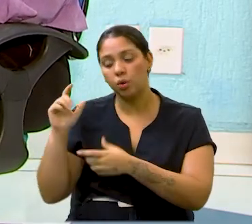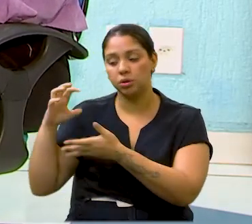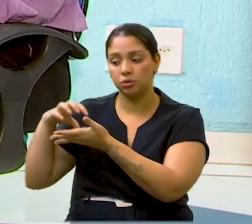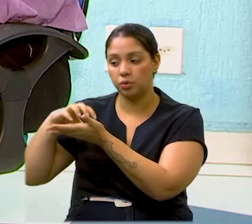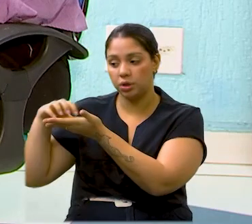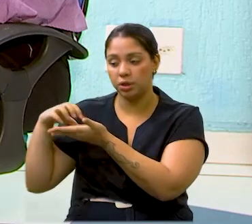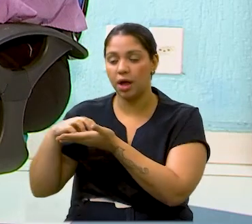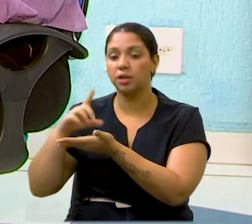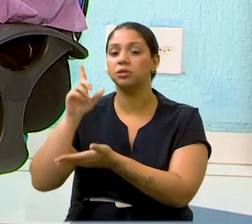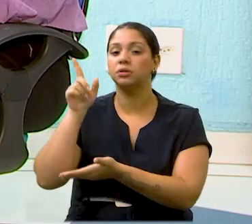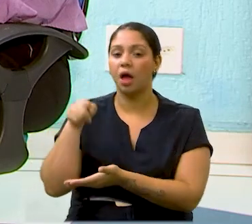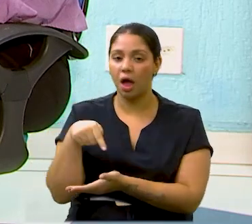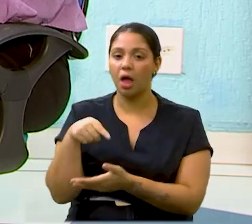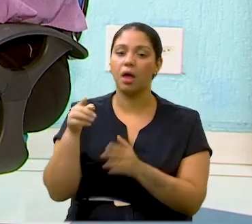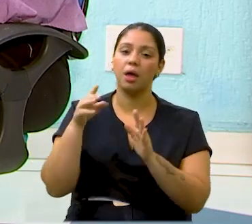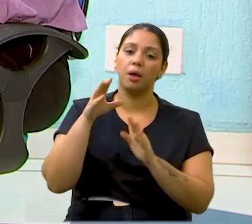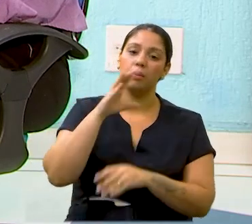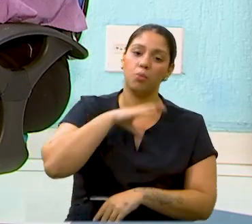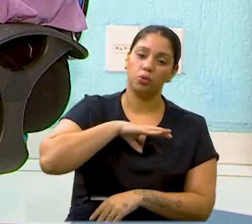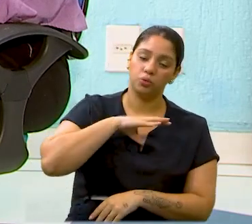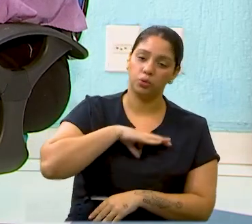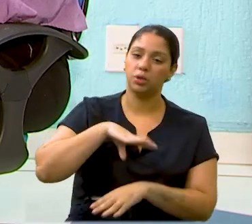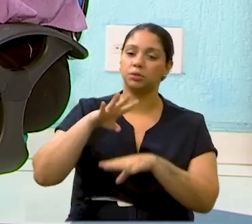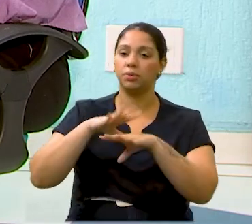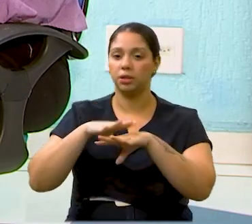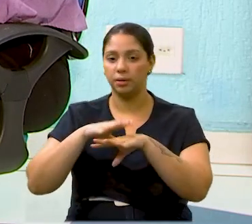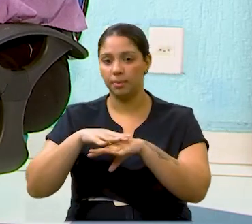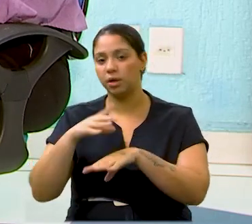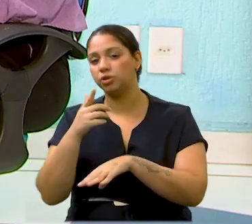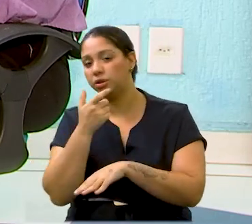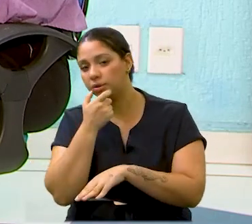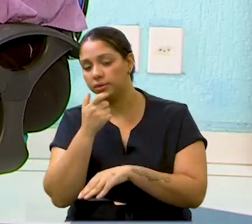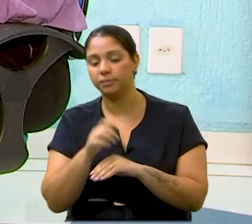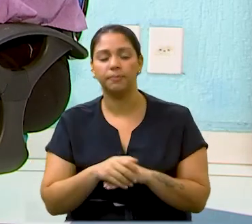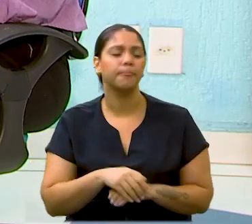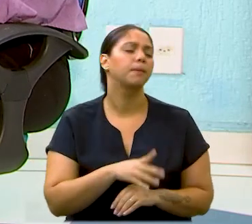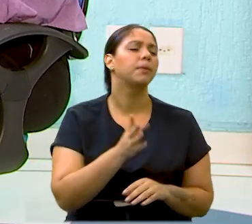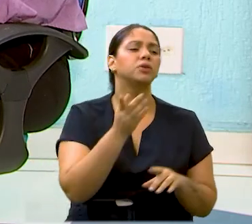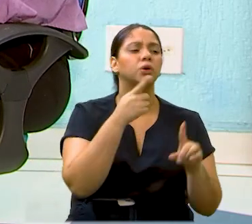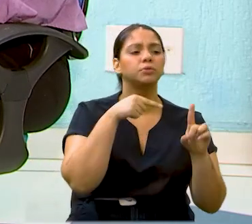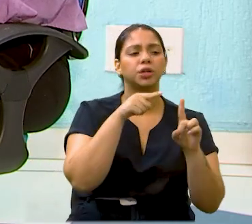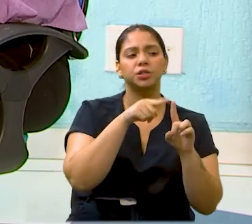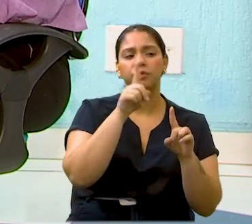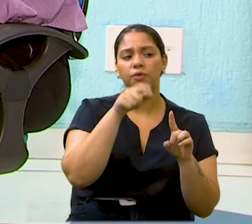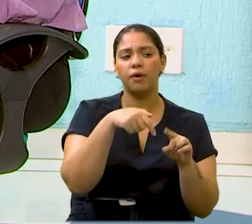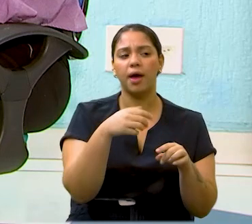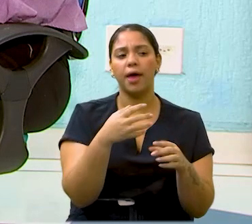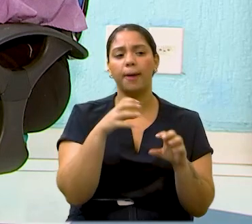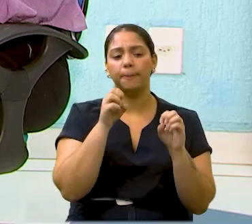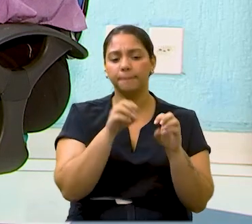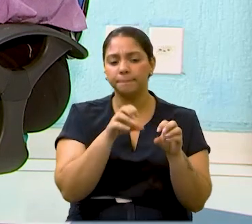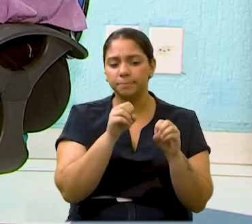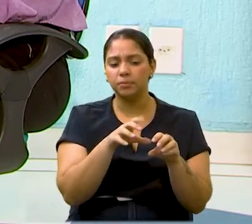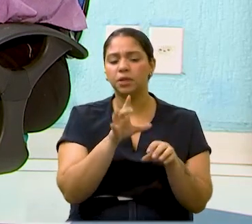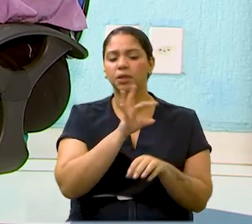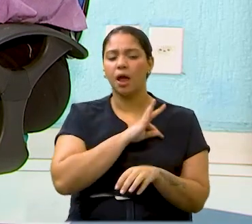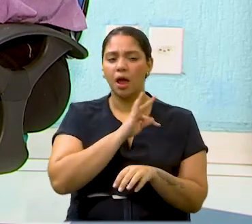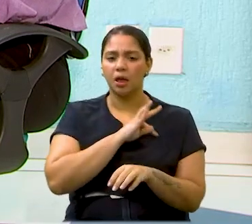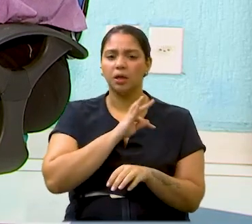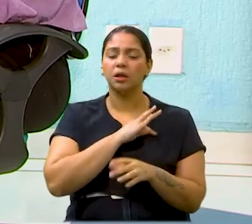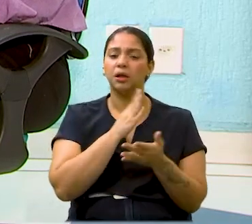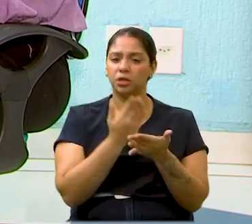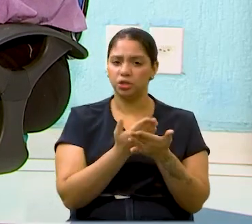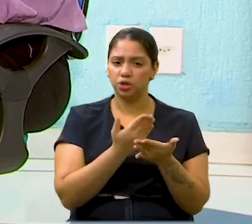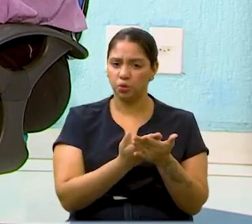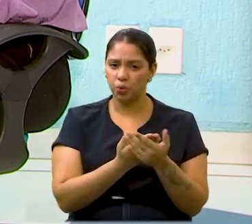e inglês. Mas a ideia é passar para o aluno uma maneira diferente de estudar, com